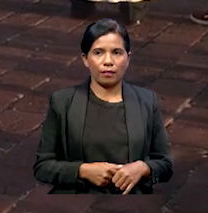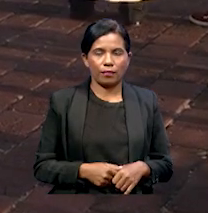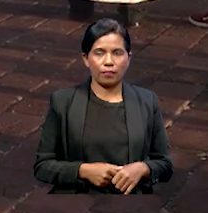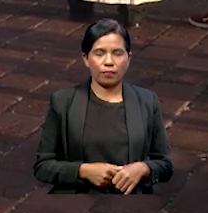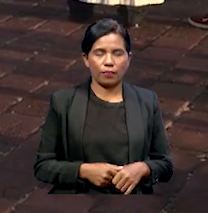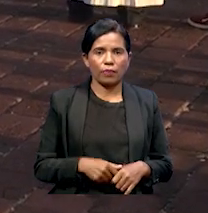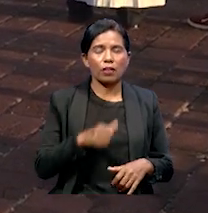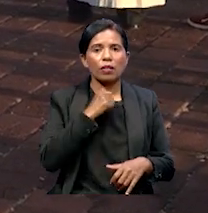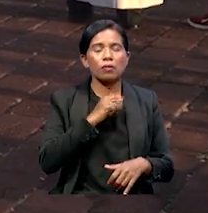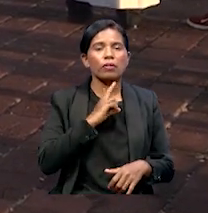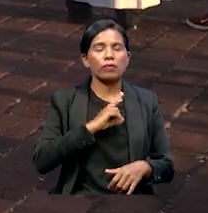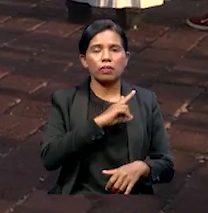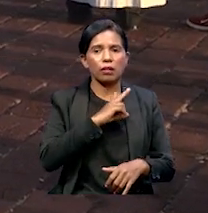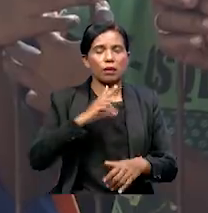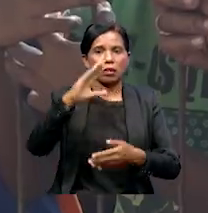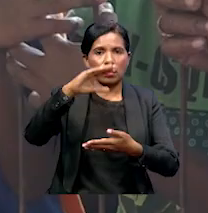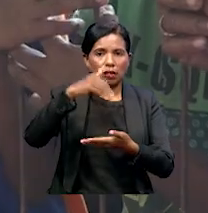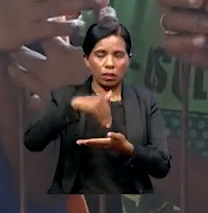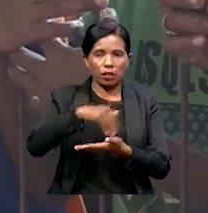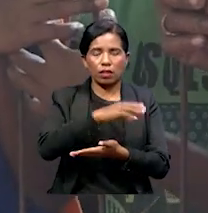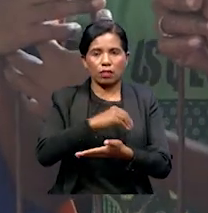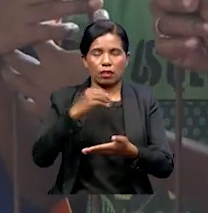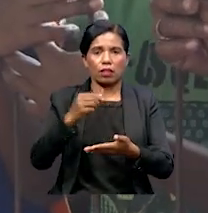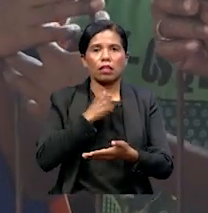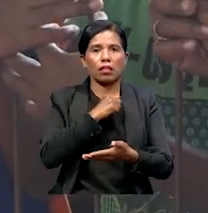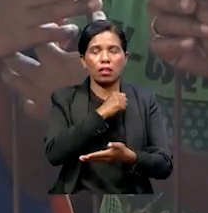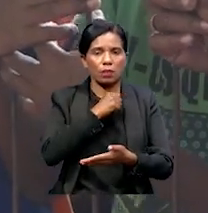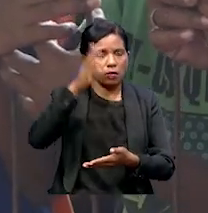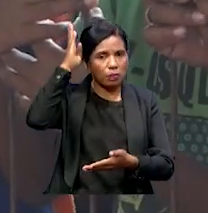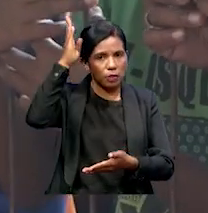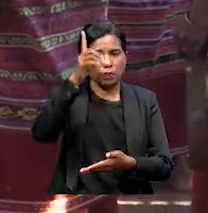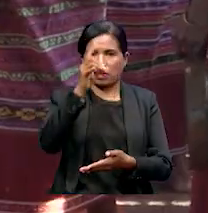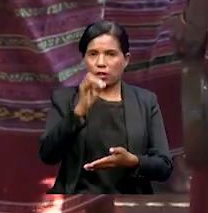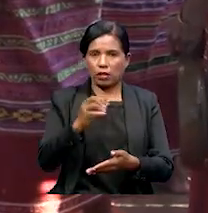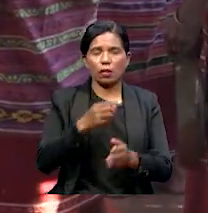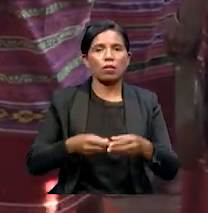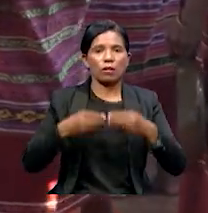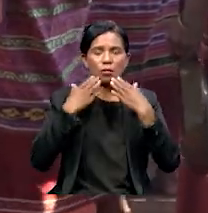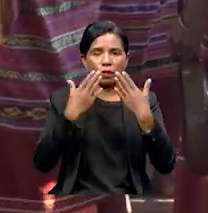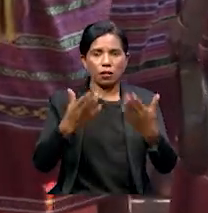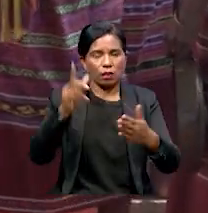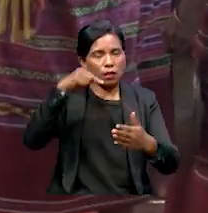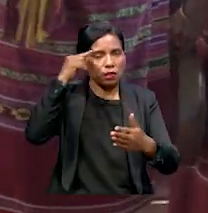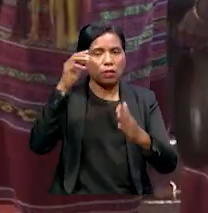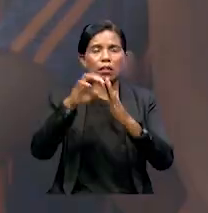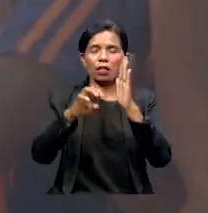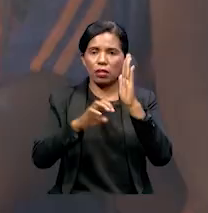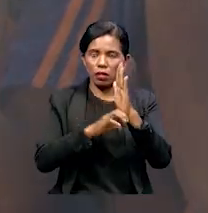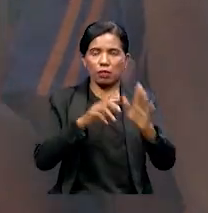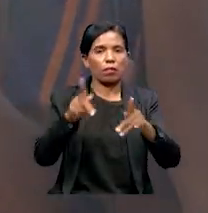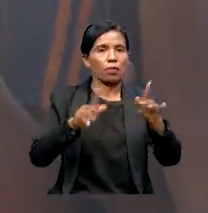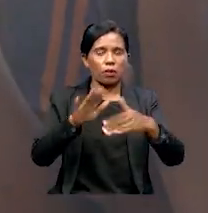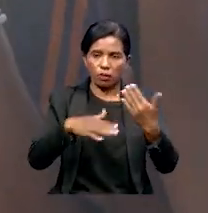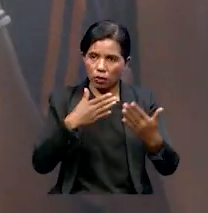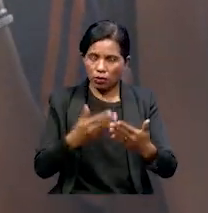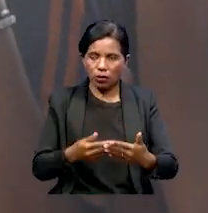Dom Virgílio Carreal do Carmo da Silva, SDB, Arcebispo Metropolita de Lí, ato agradecimento ao Governo do Estado no Sarani Sirahoto,